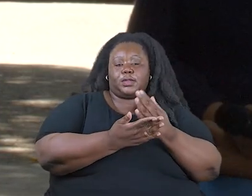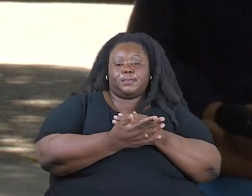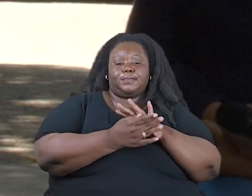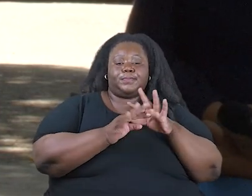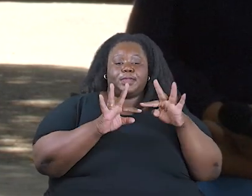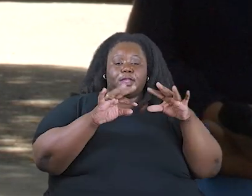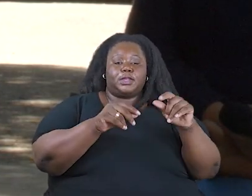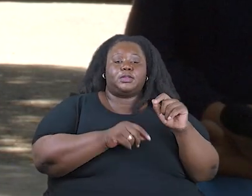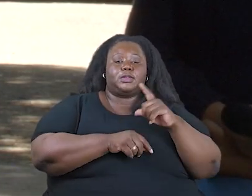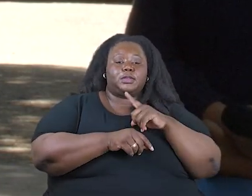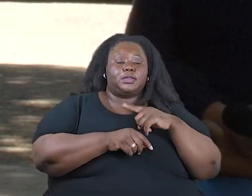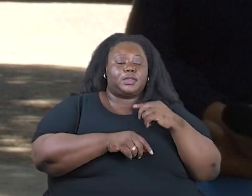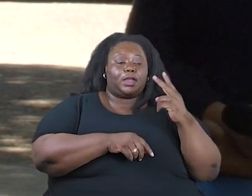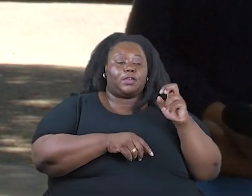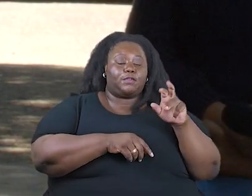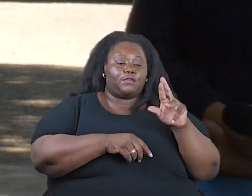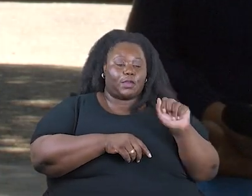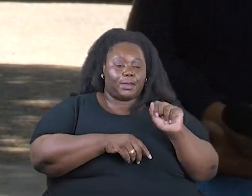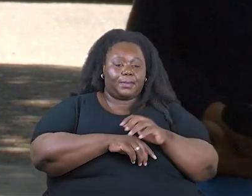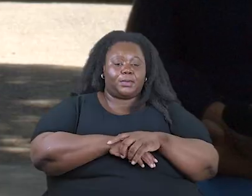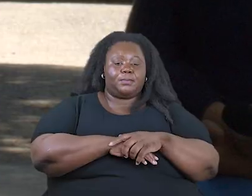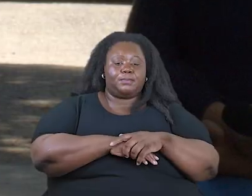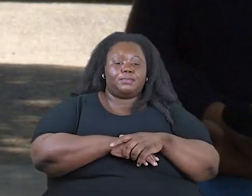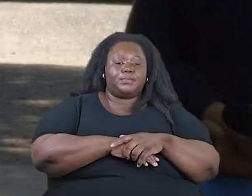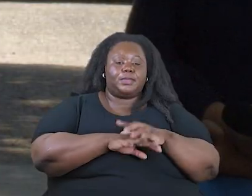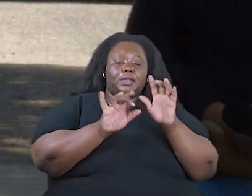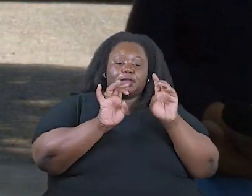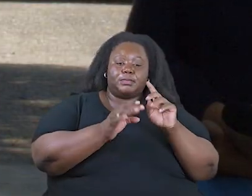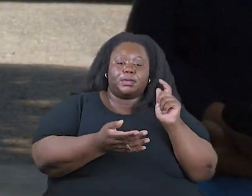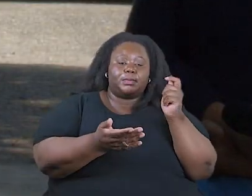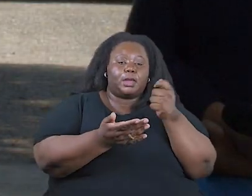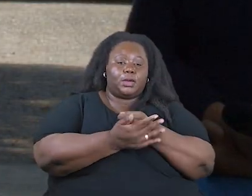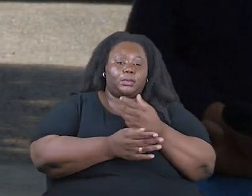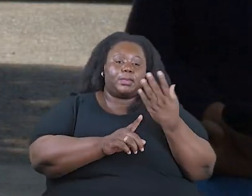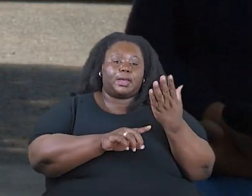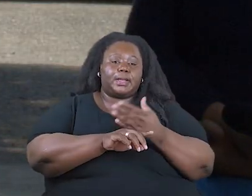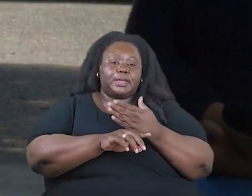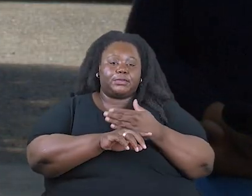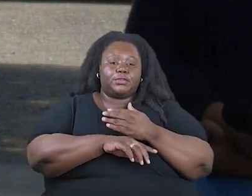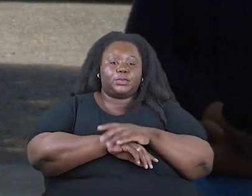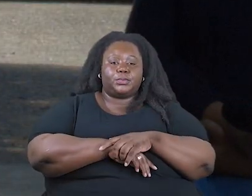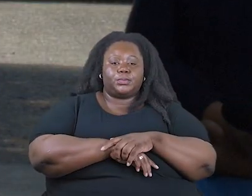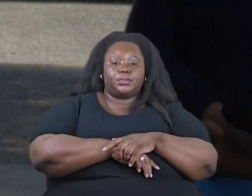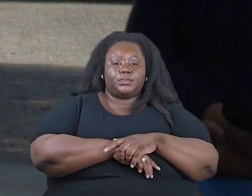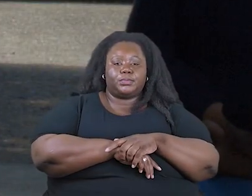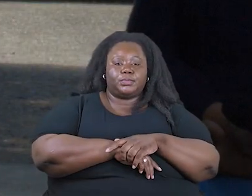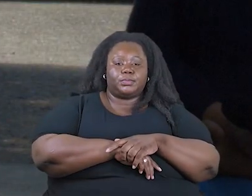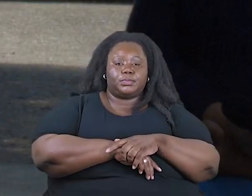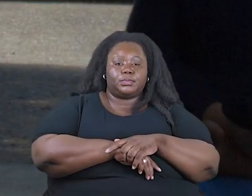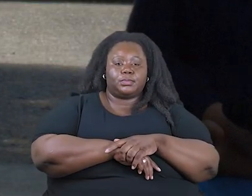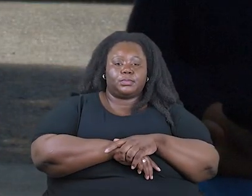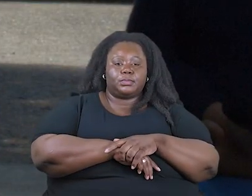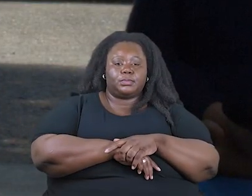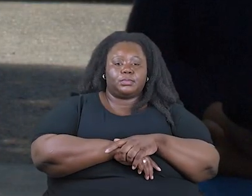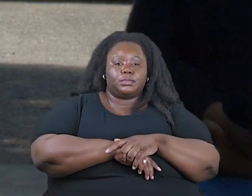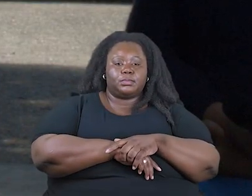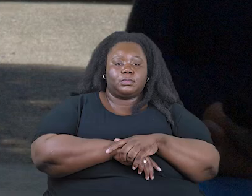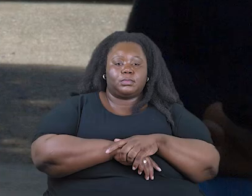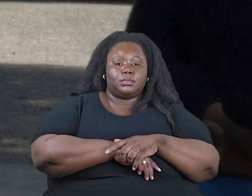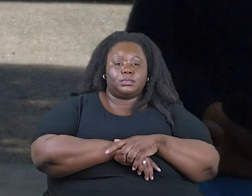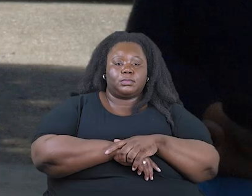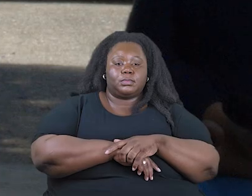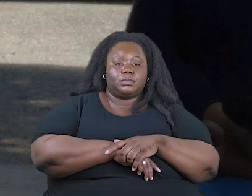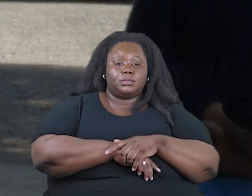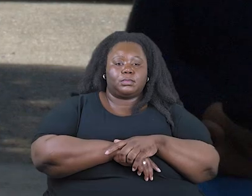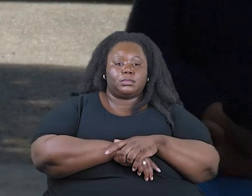E todas elas têm uma verba específica para comprar livro de artista. Aqui no Brasil eu não sei de nenhum